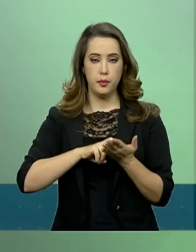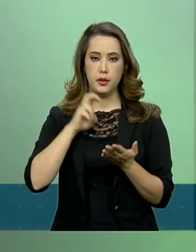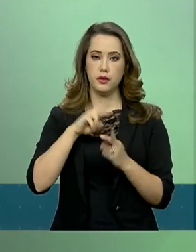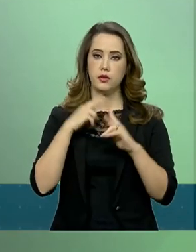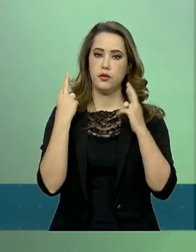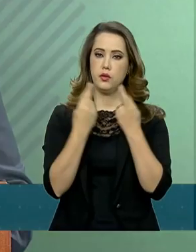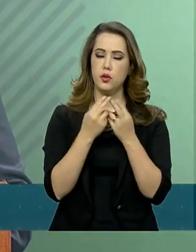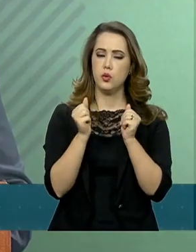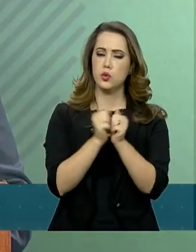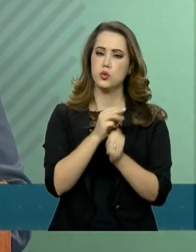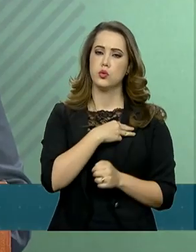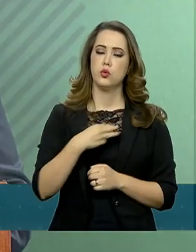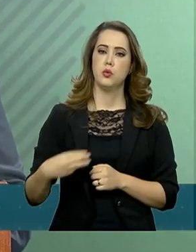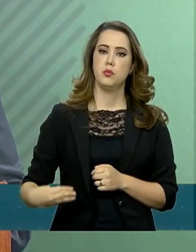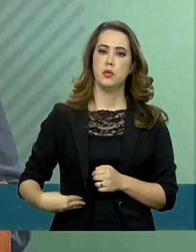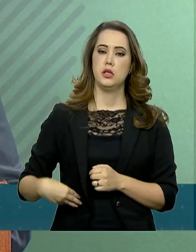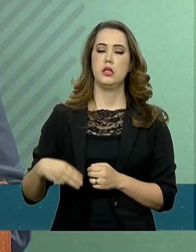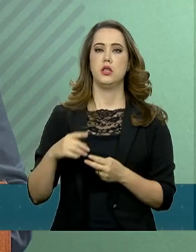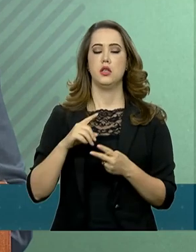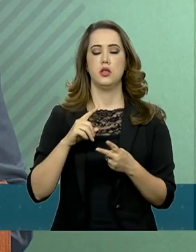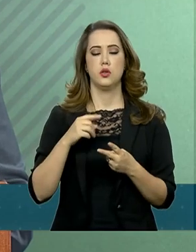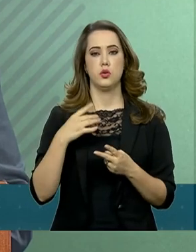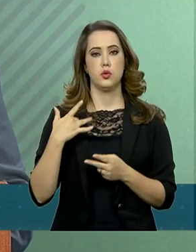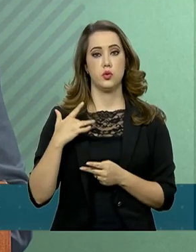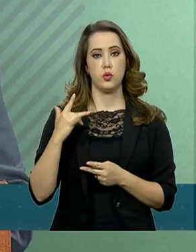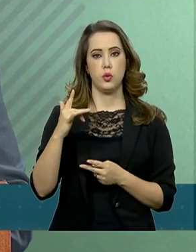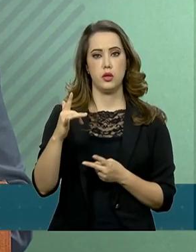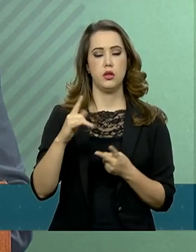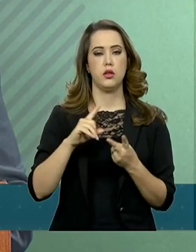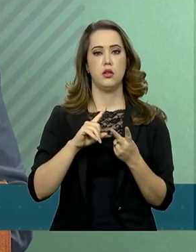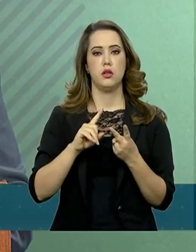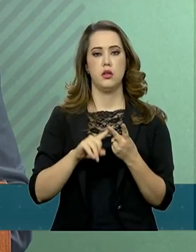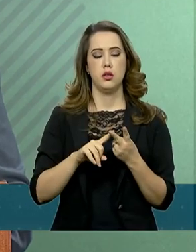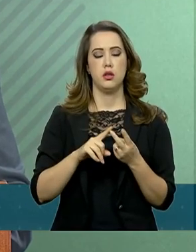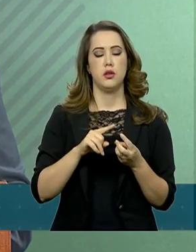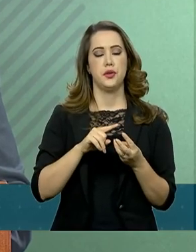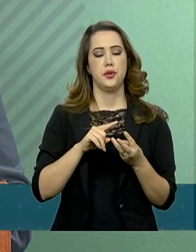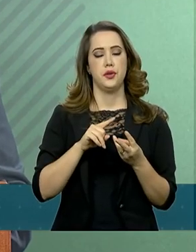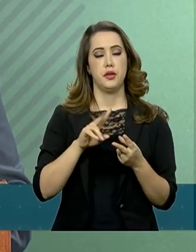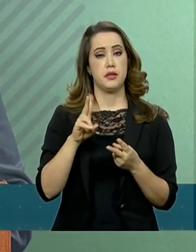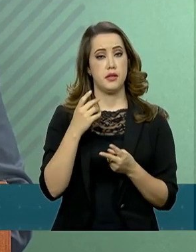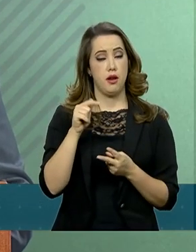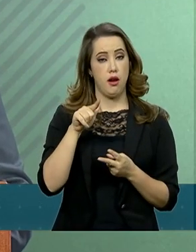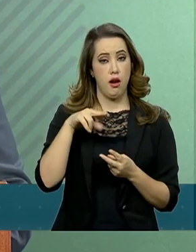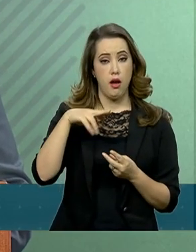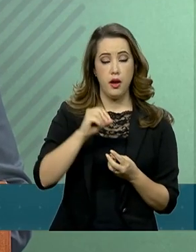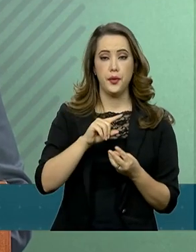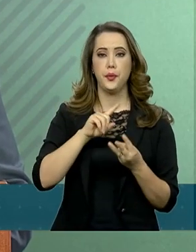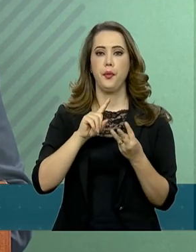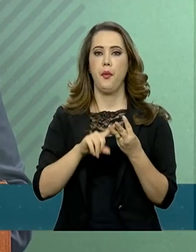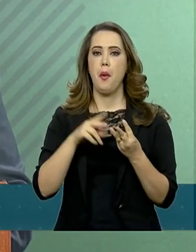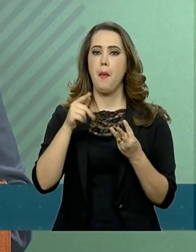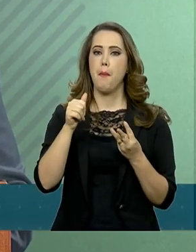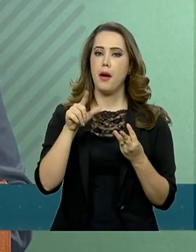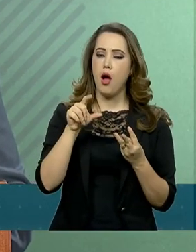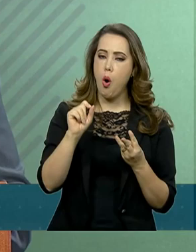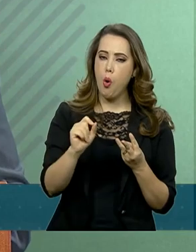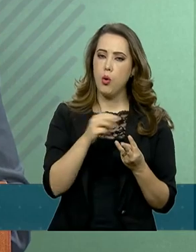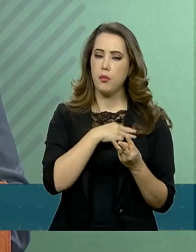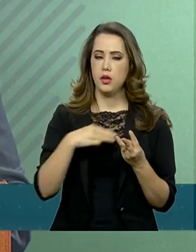ministros heleno ônix lorenzoni paulo guedes jorge oliveira o eduardo